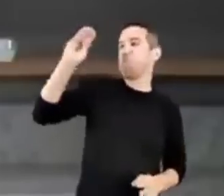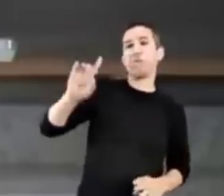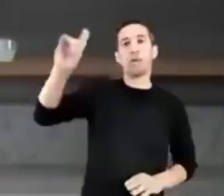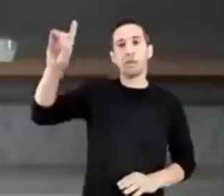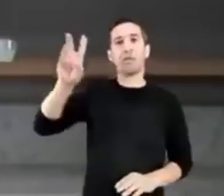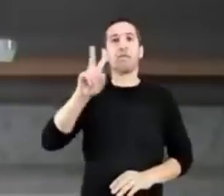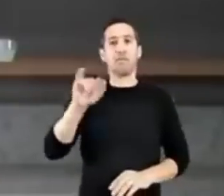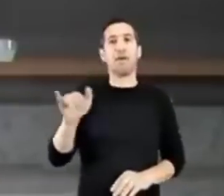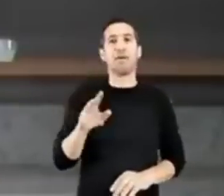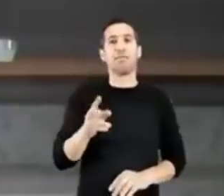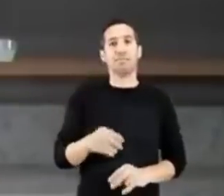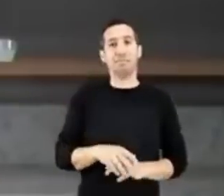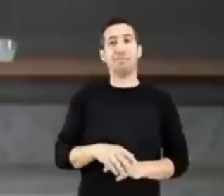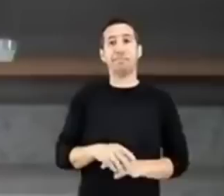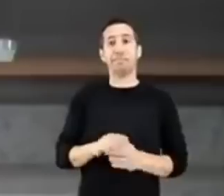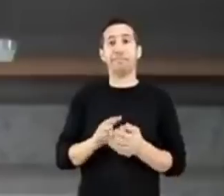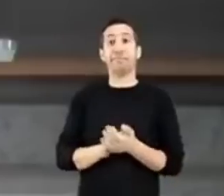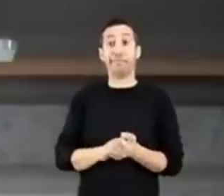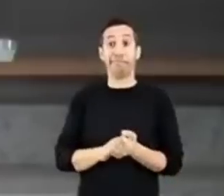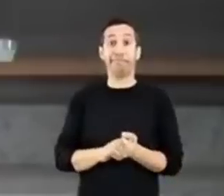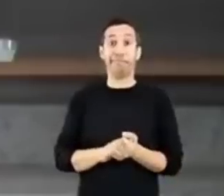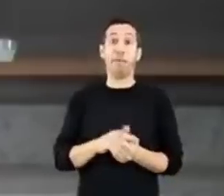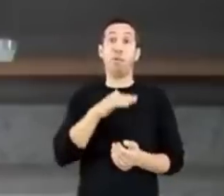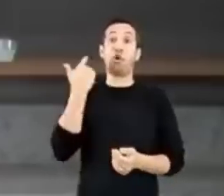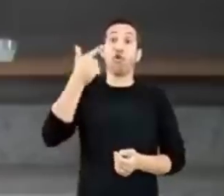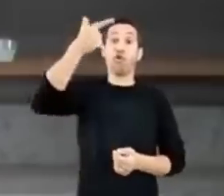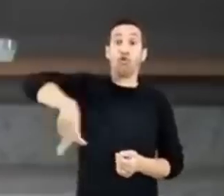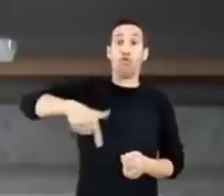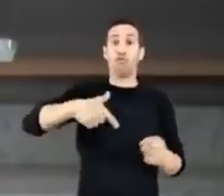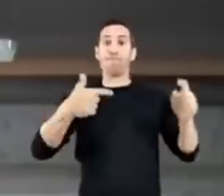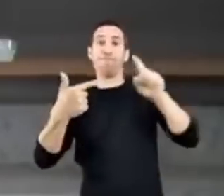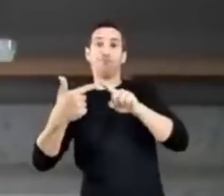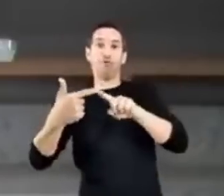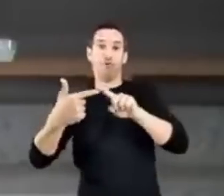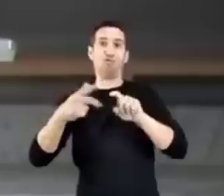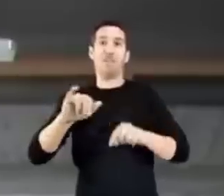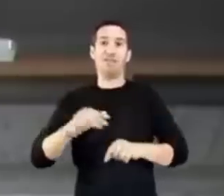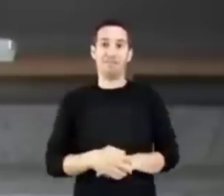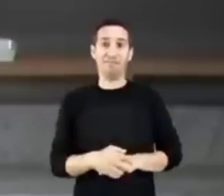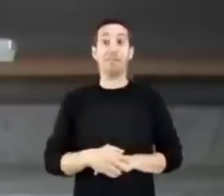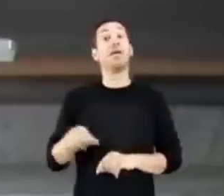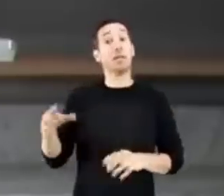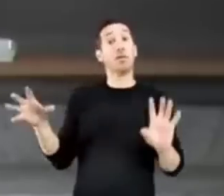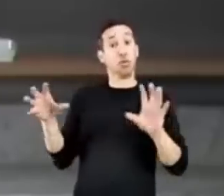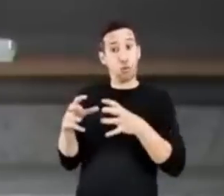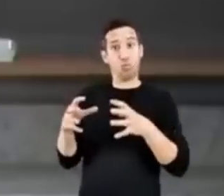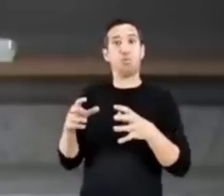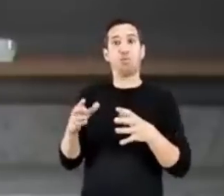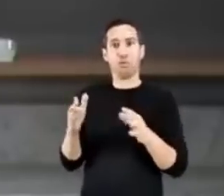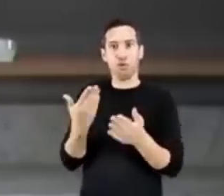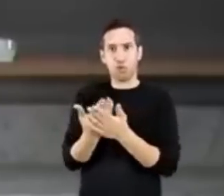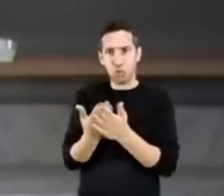esses também podem ser classificados como heróis há pouco tempo atrás da cidade de Sorocaba um